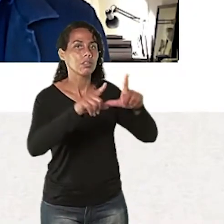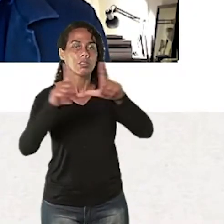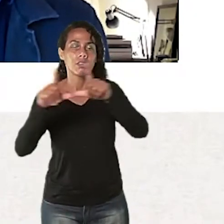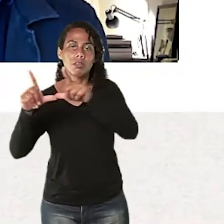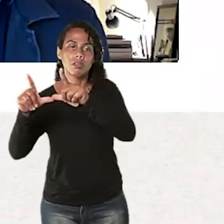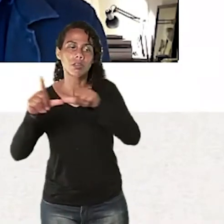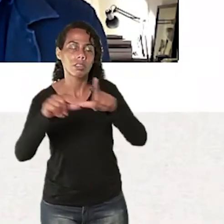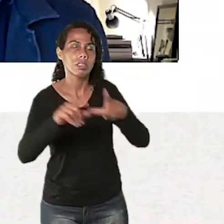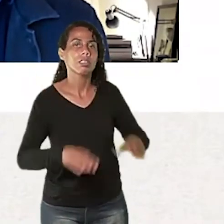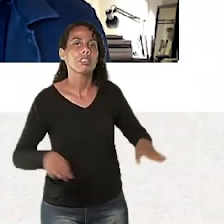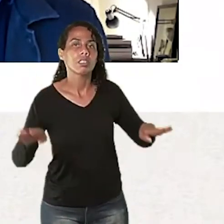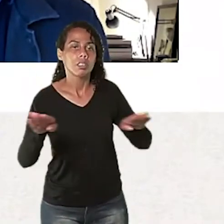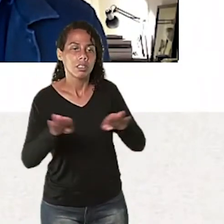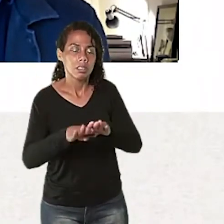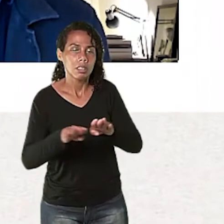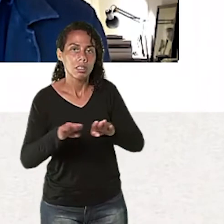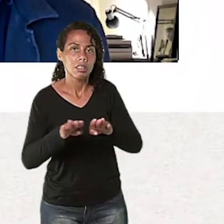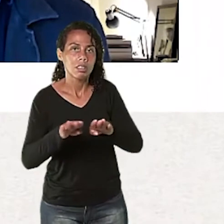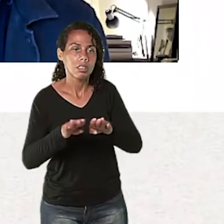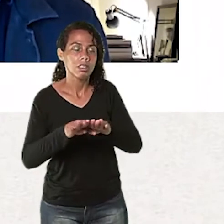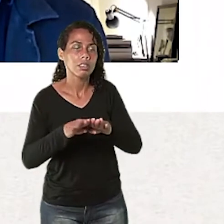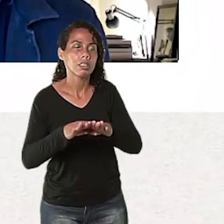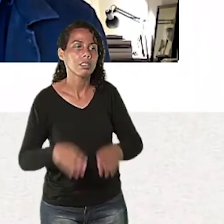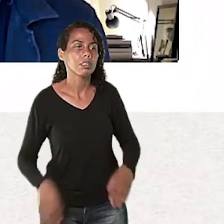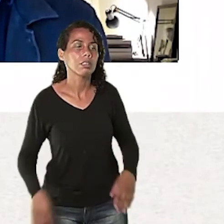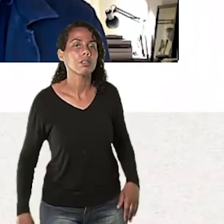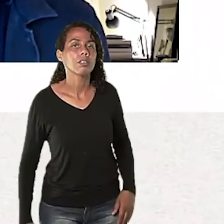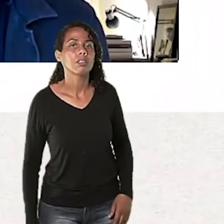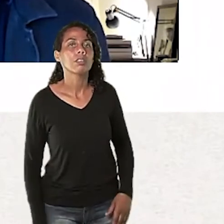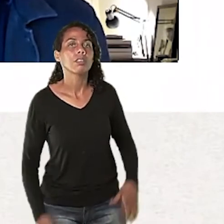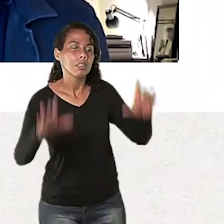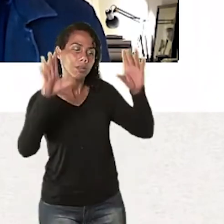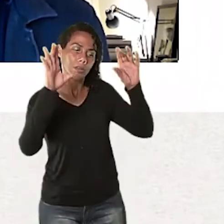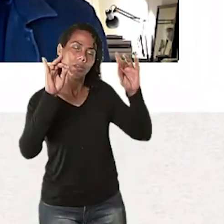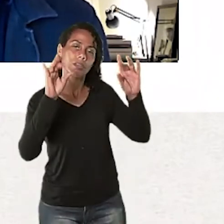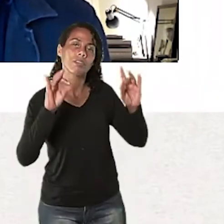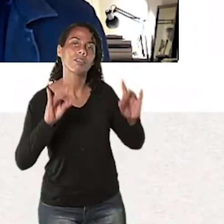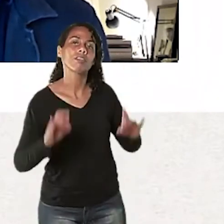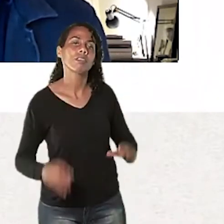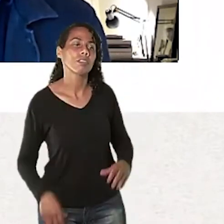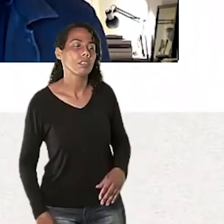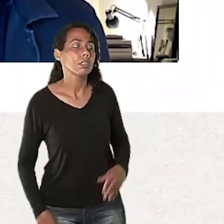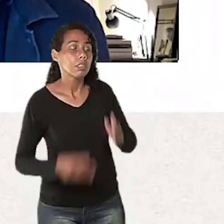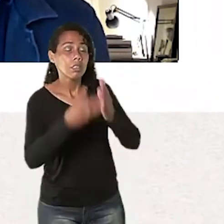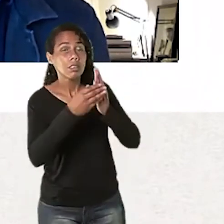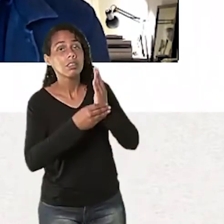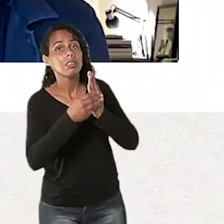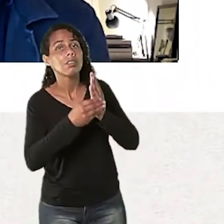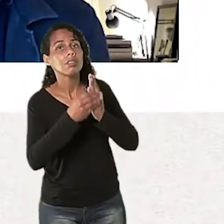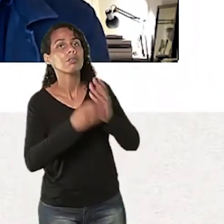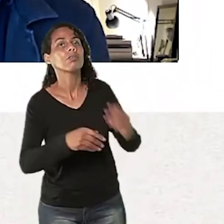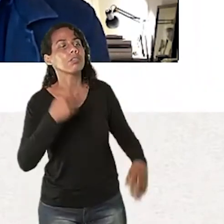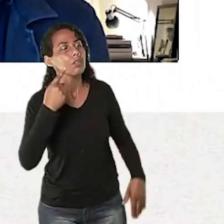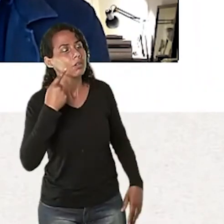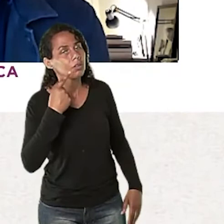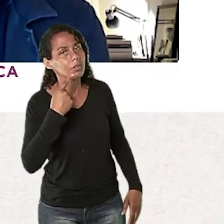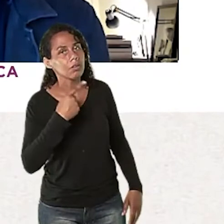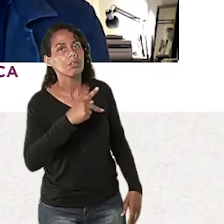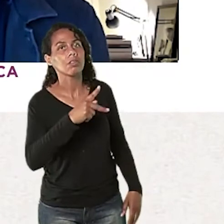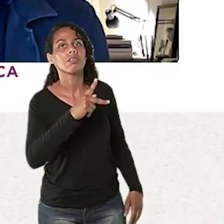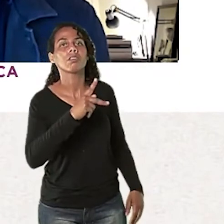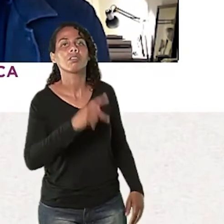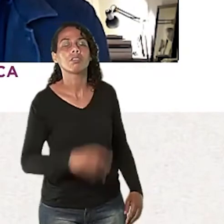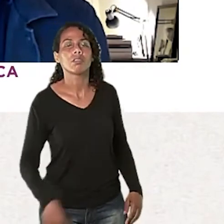da importância da continuidade da viagem. Porque, por exemplo, esse seu livro, que é o que você está dizendo agora, se ele não tiver